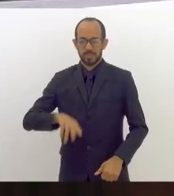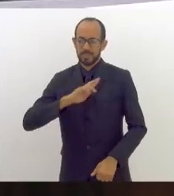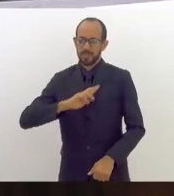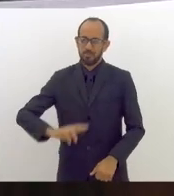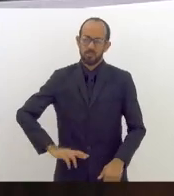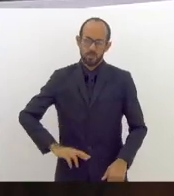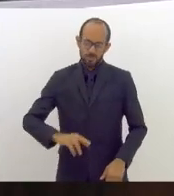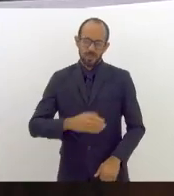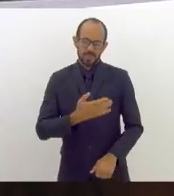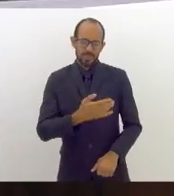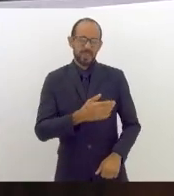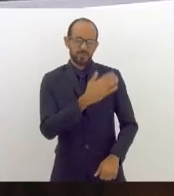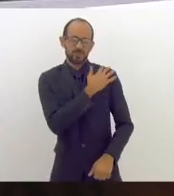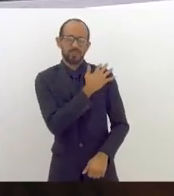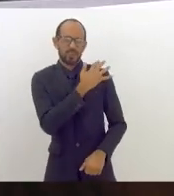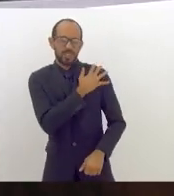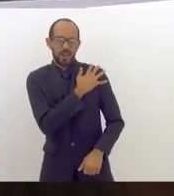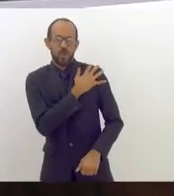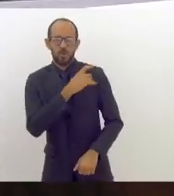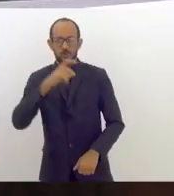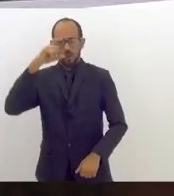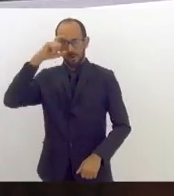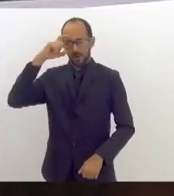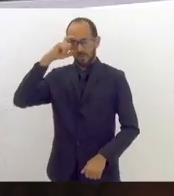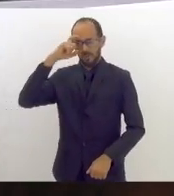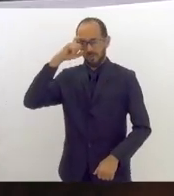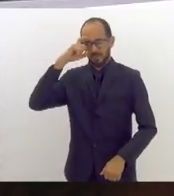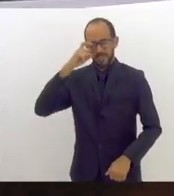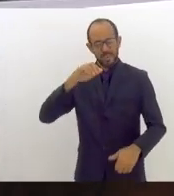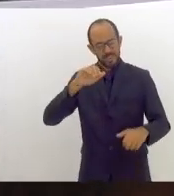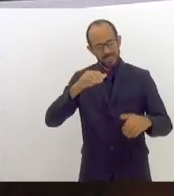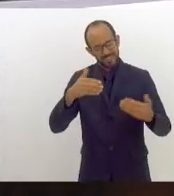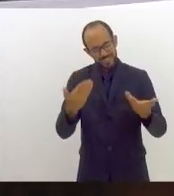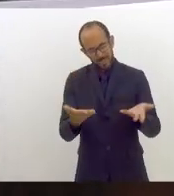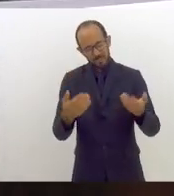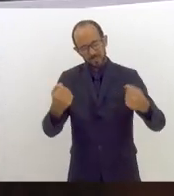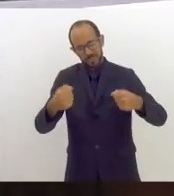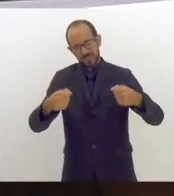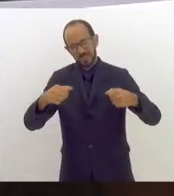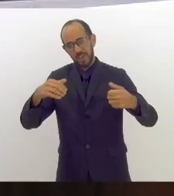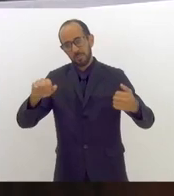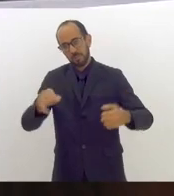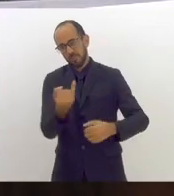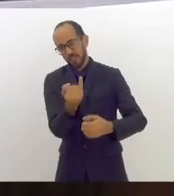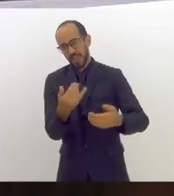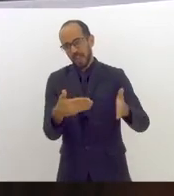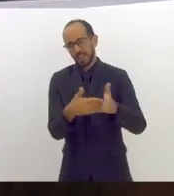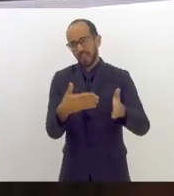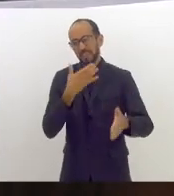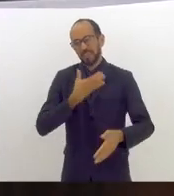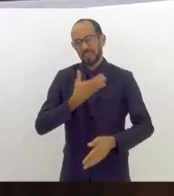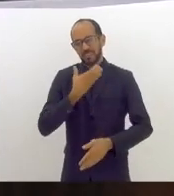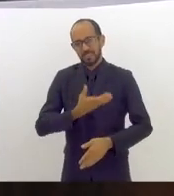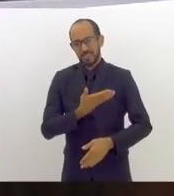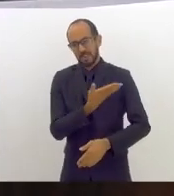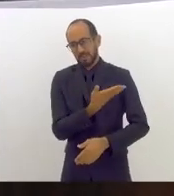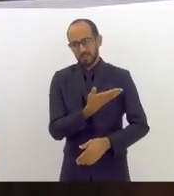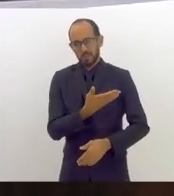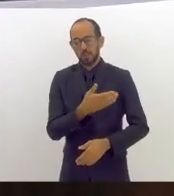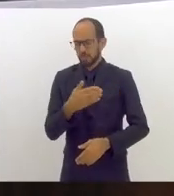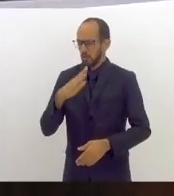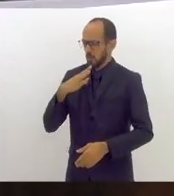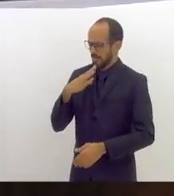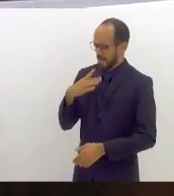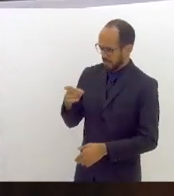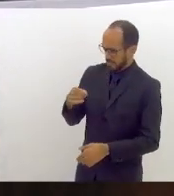Mourão Então não é para qualquer um Então tem que aproveitar pelo menos até dezembro para poder falar isso para vocês se alguém me perguntar você conhece alguém